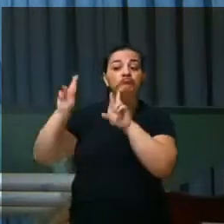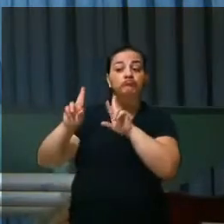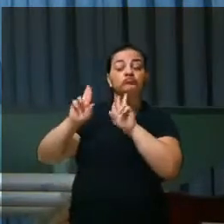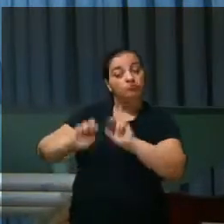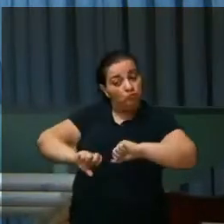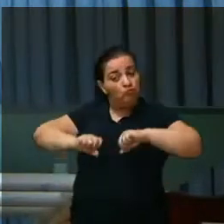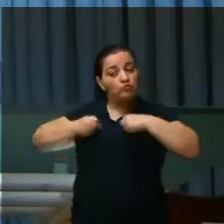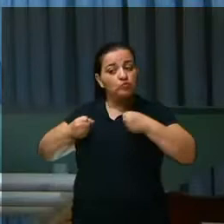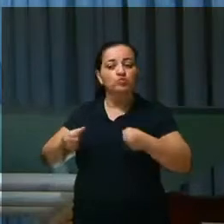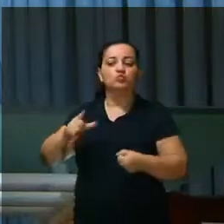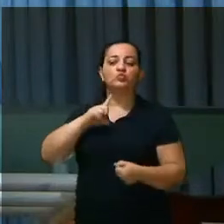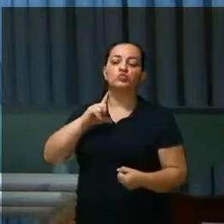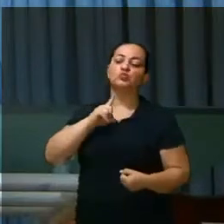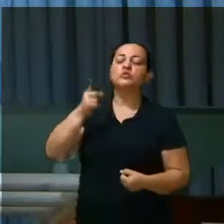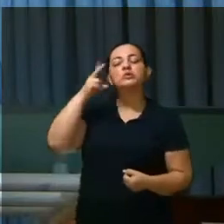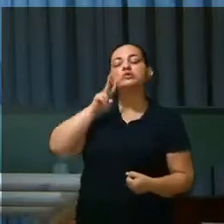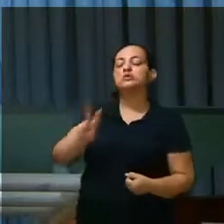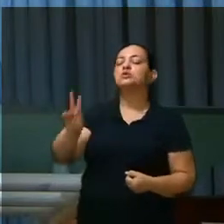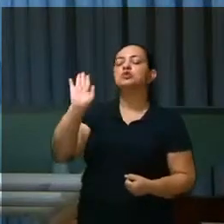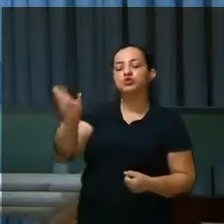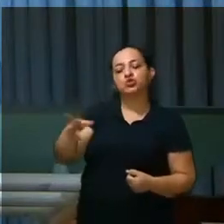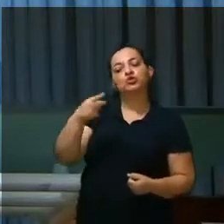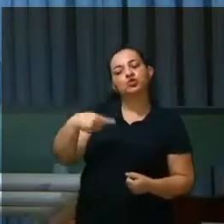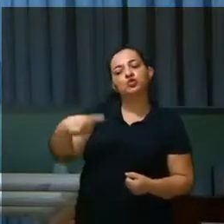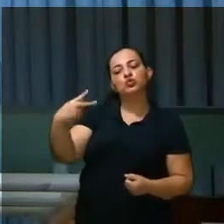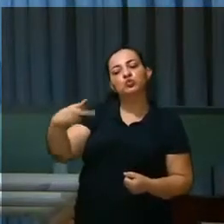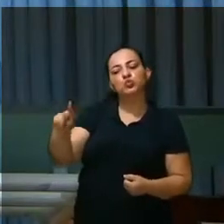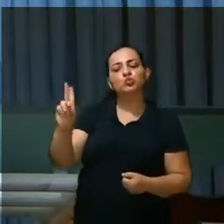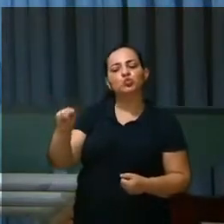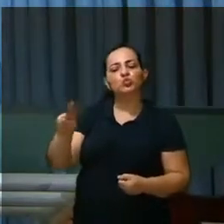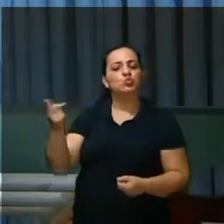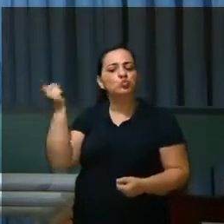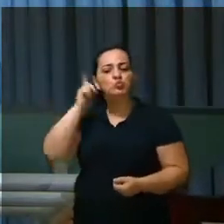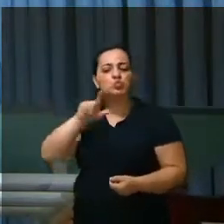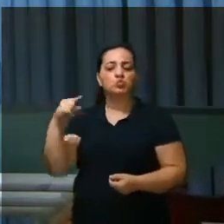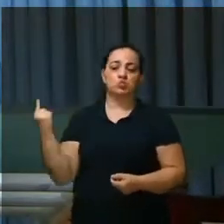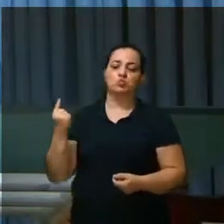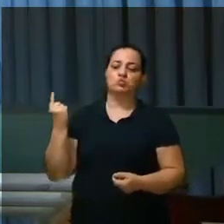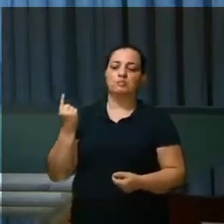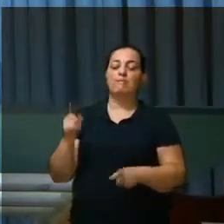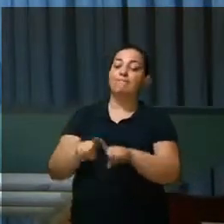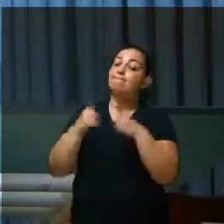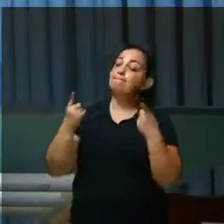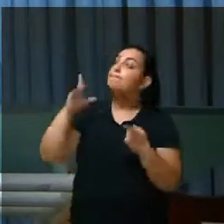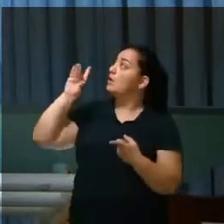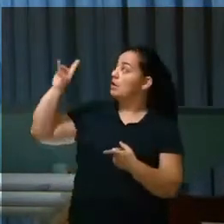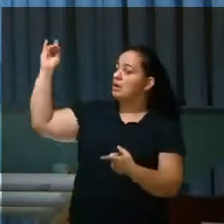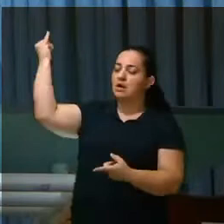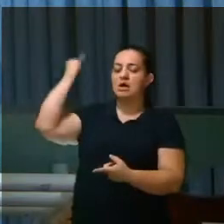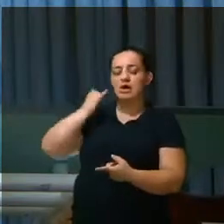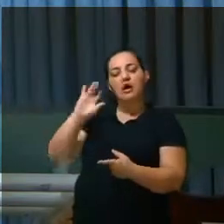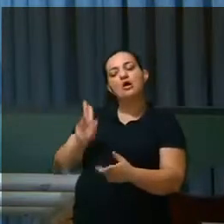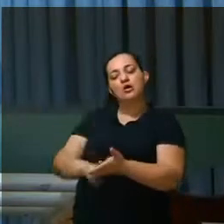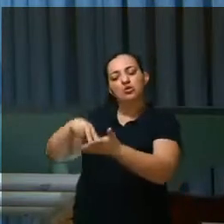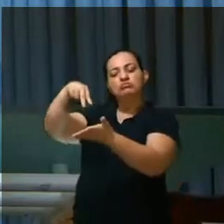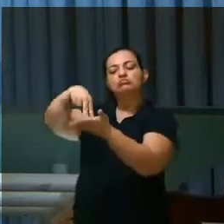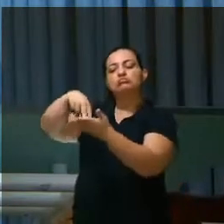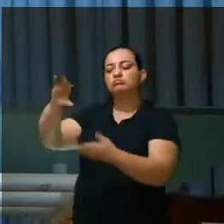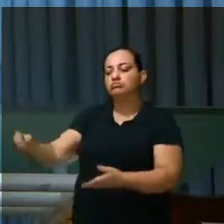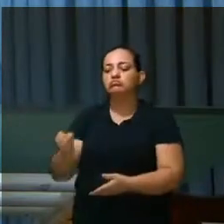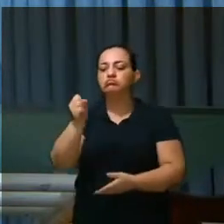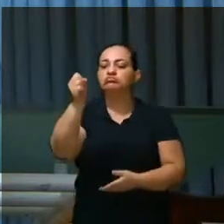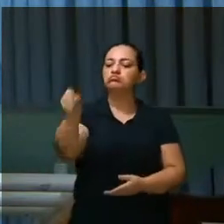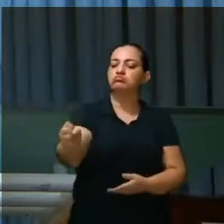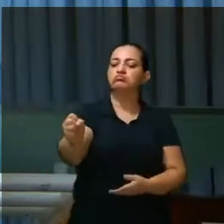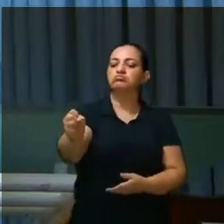esforçaria e ele viu que você não teria condição mas ele disse então meu filho eu vou te colocar